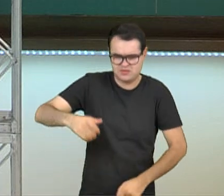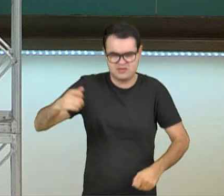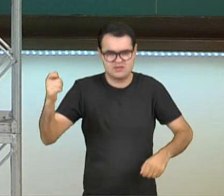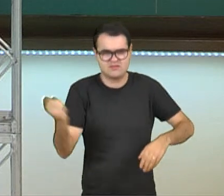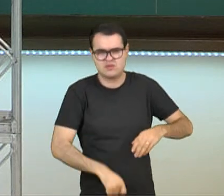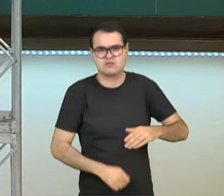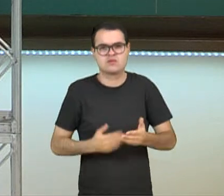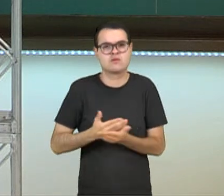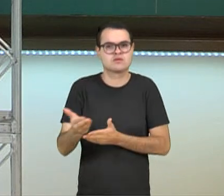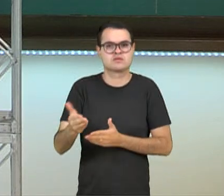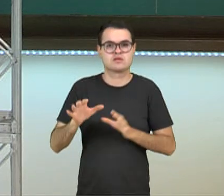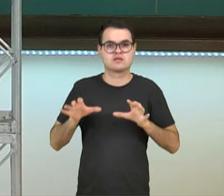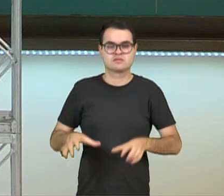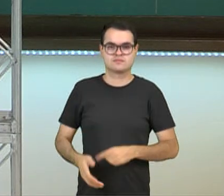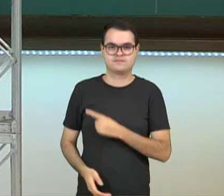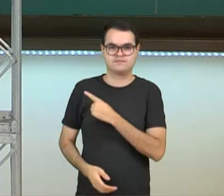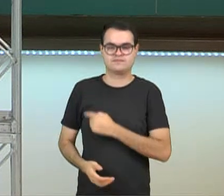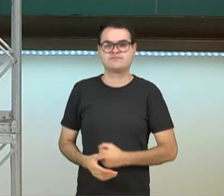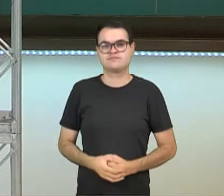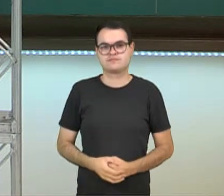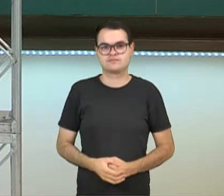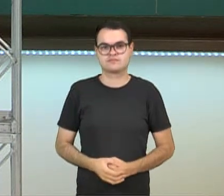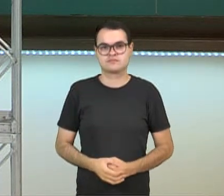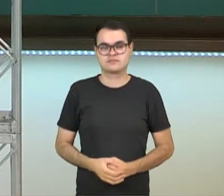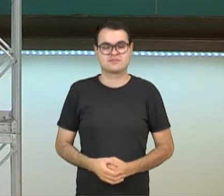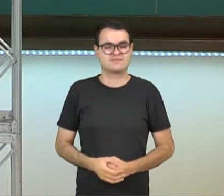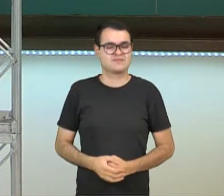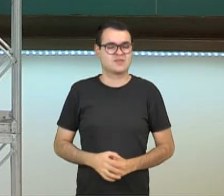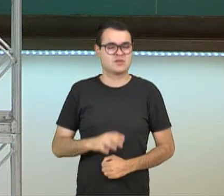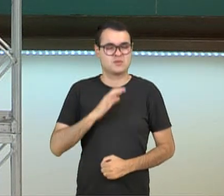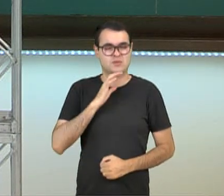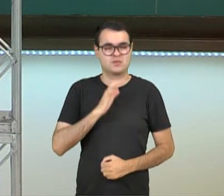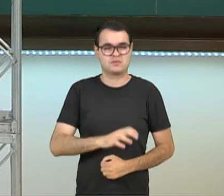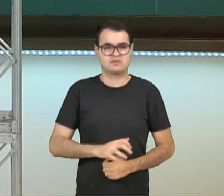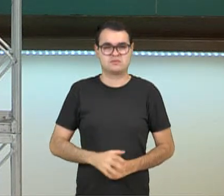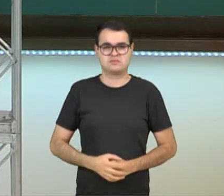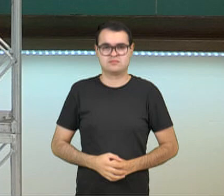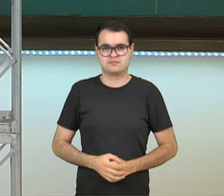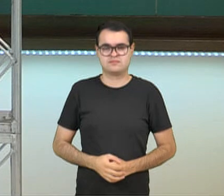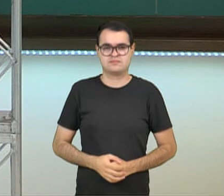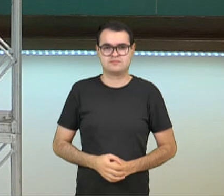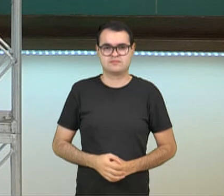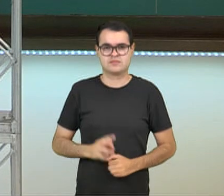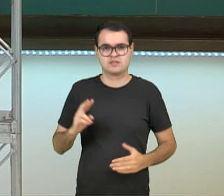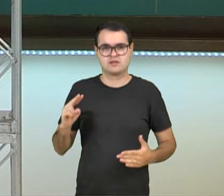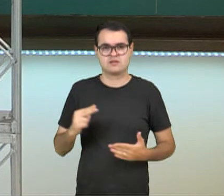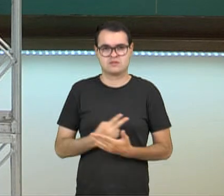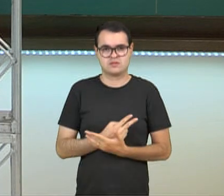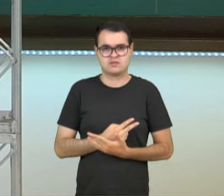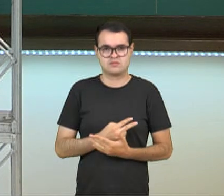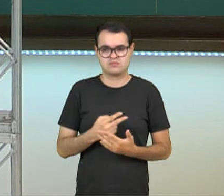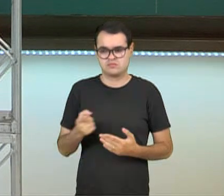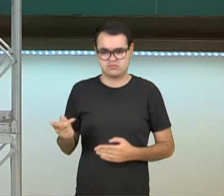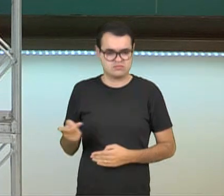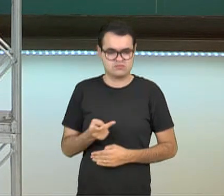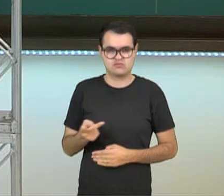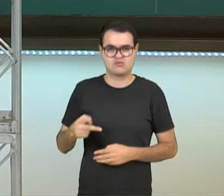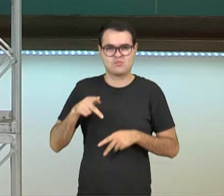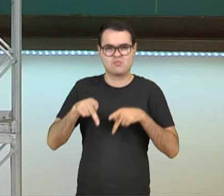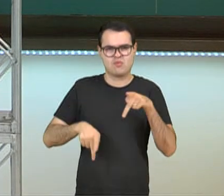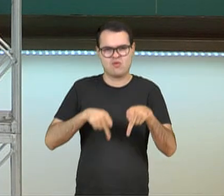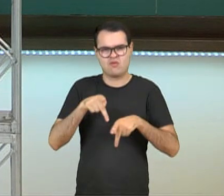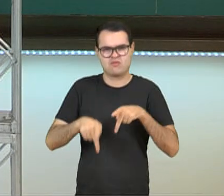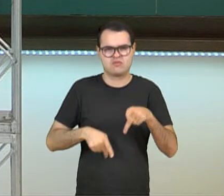corpo ali naquele conflito. Foi algo terrível que aconteceu ali entre esses dois povos,